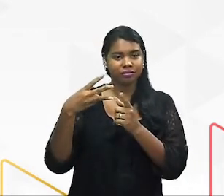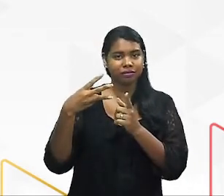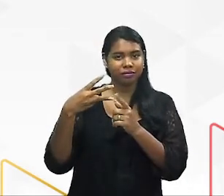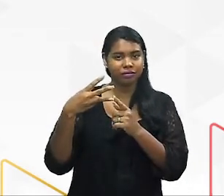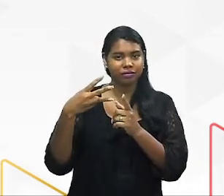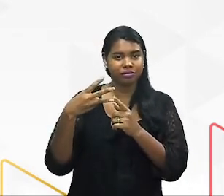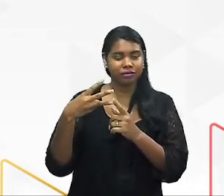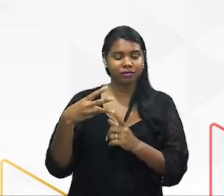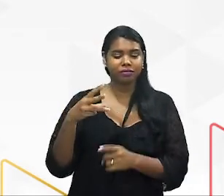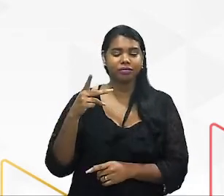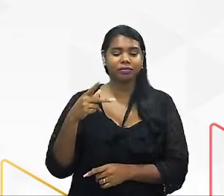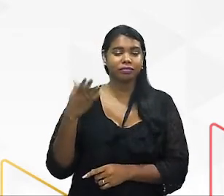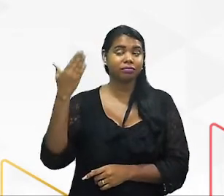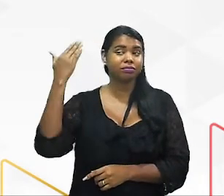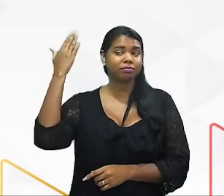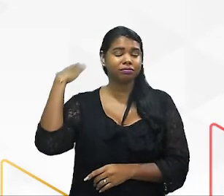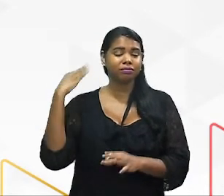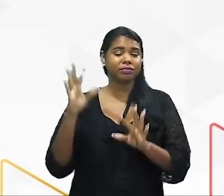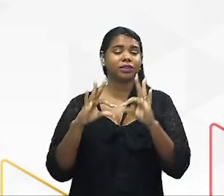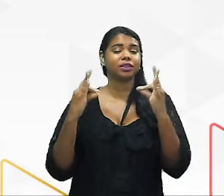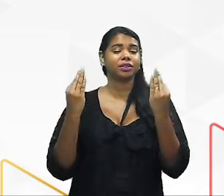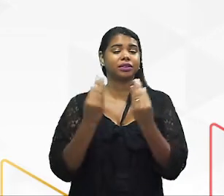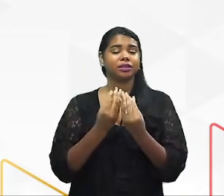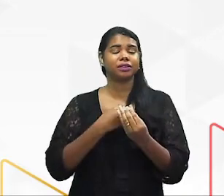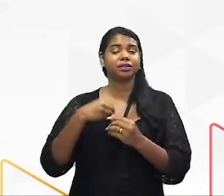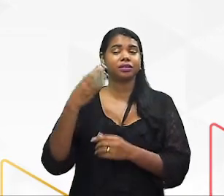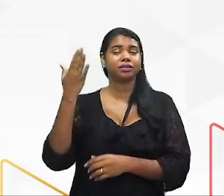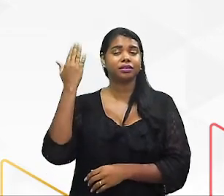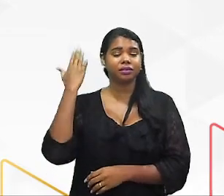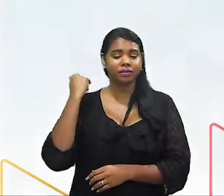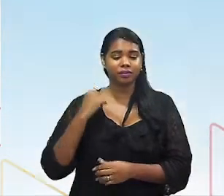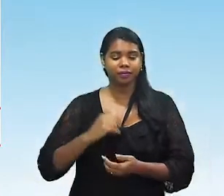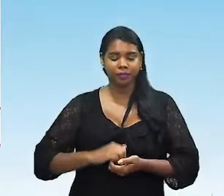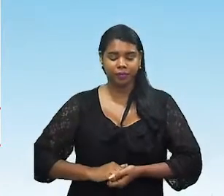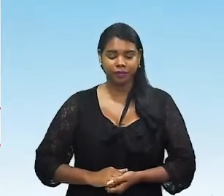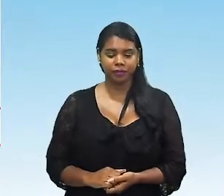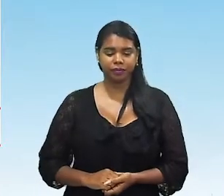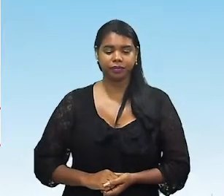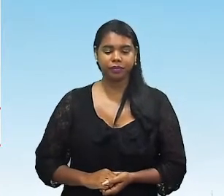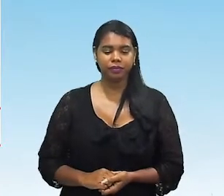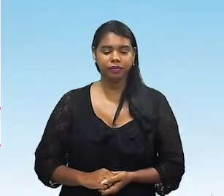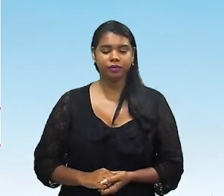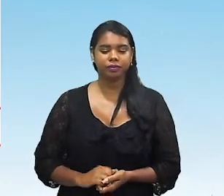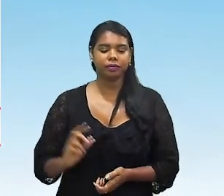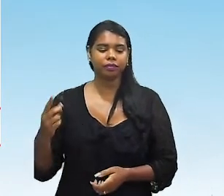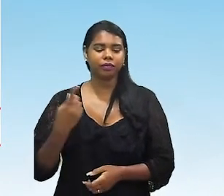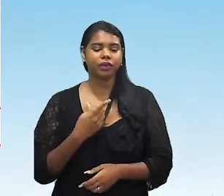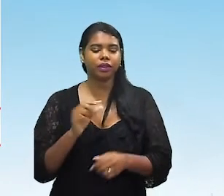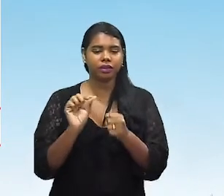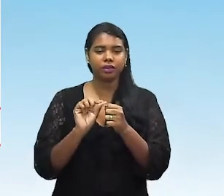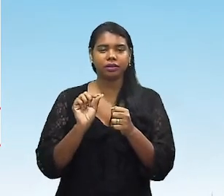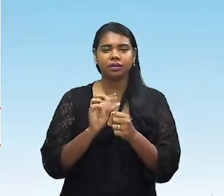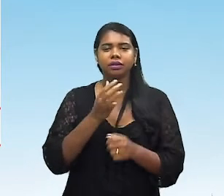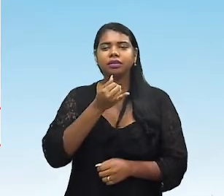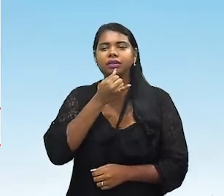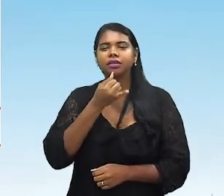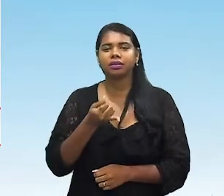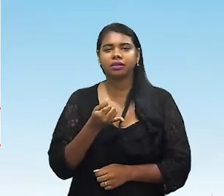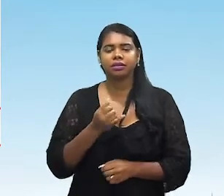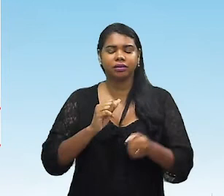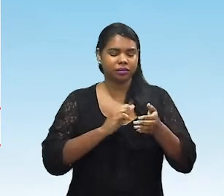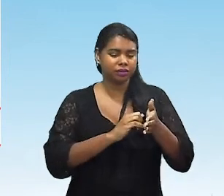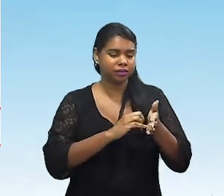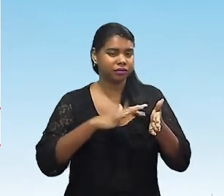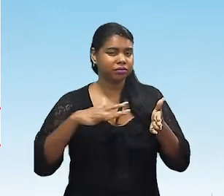com os seus antepassados. Então, veja, pessoal, além da gente fazer uma